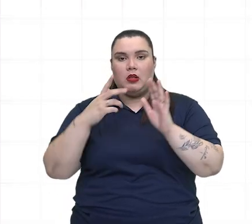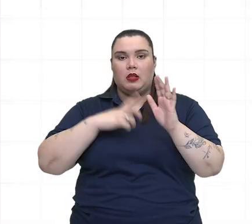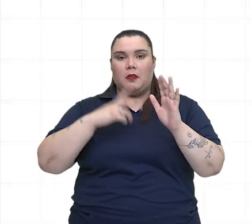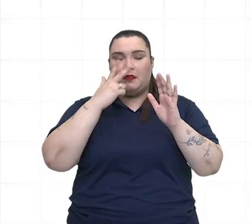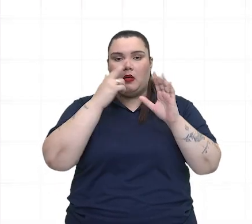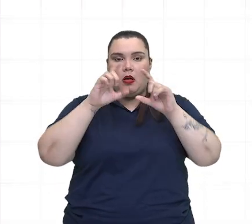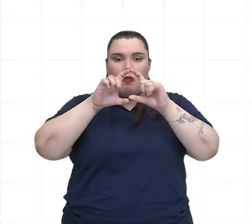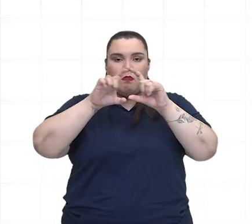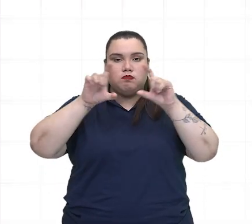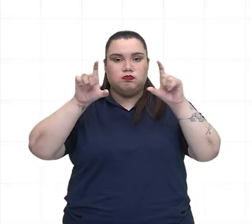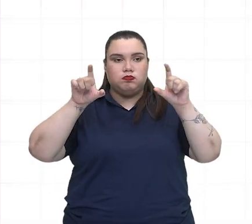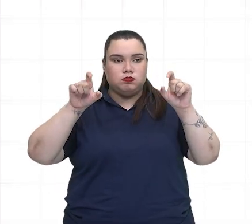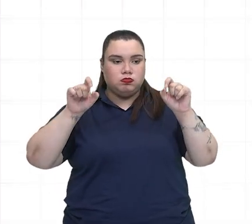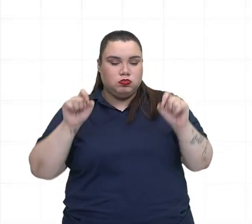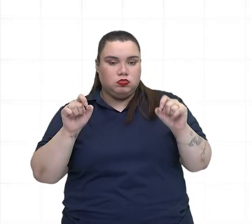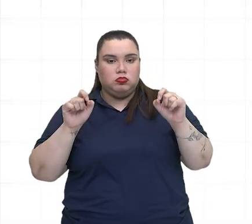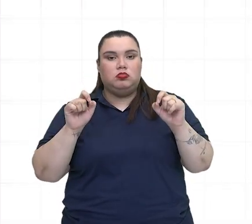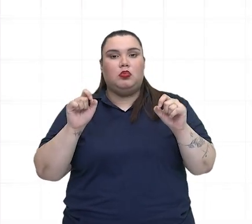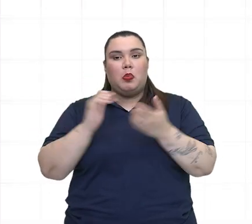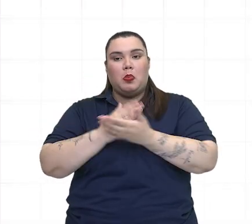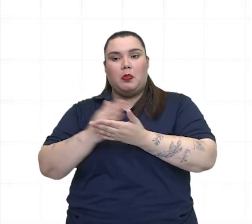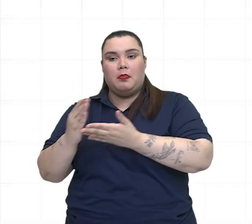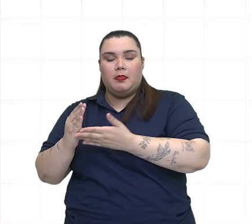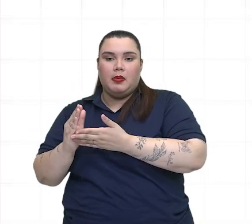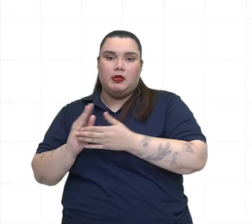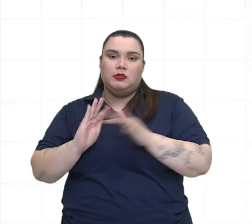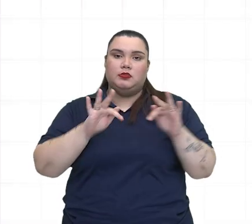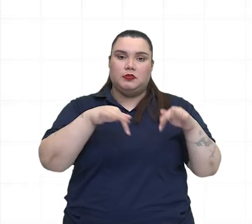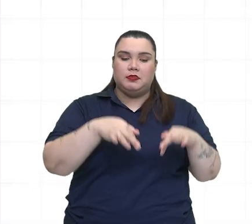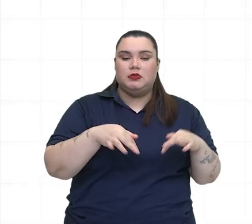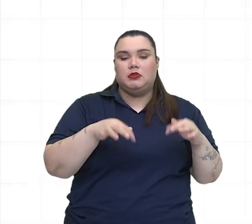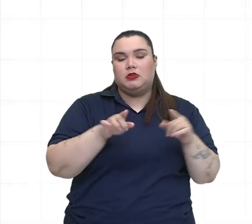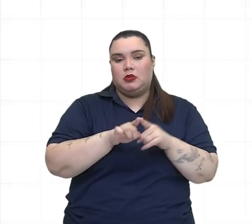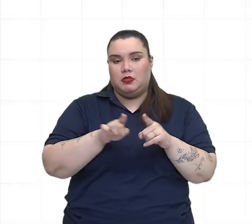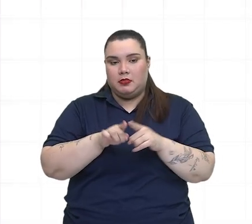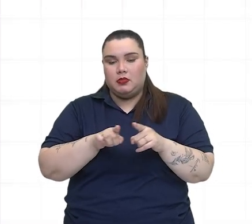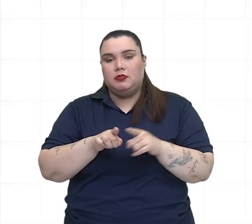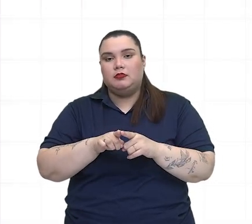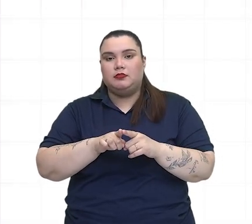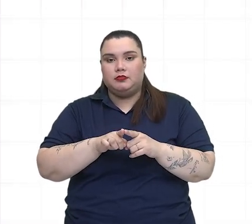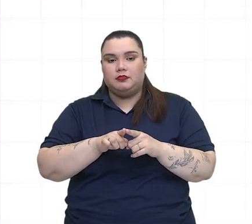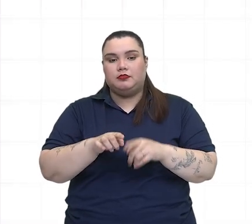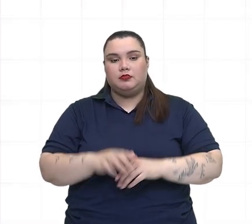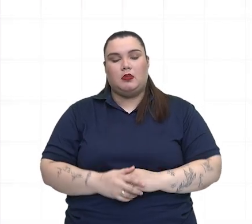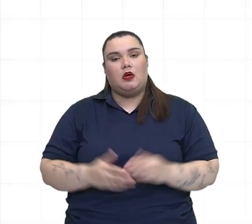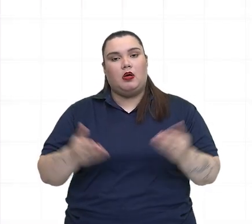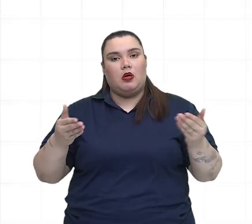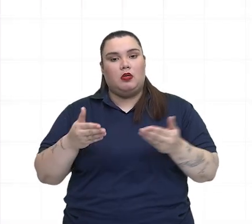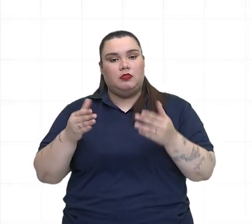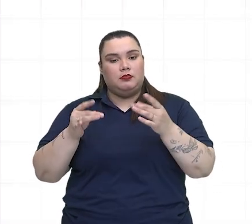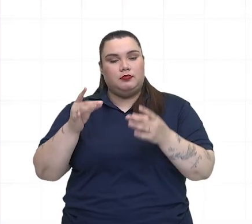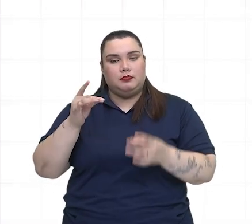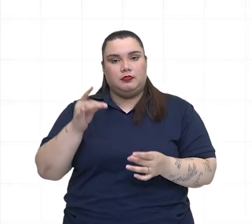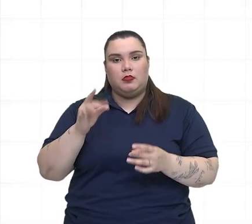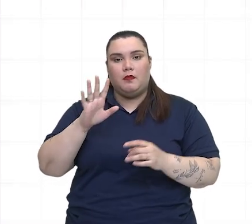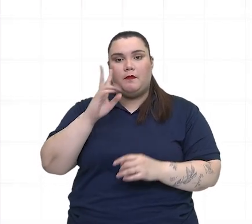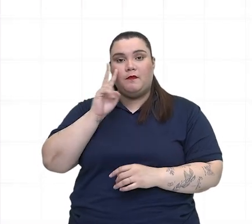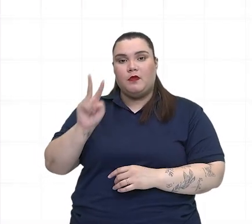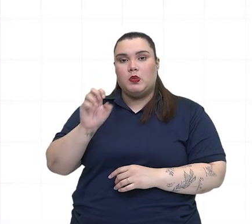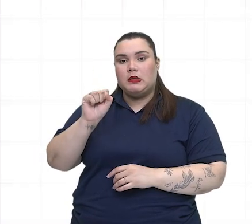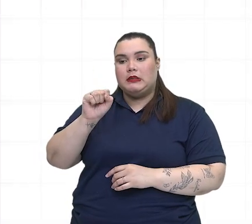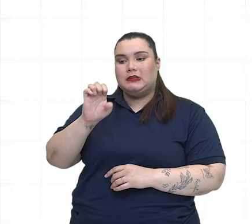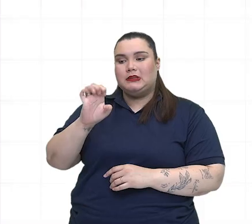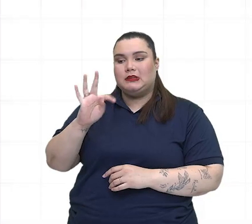que arredondadinho, com as bordas arredondadas, esse está bem redondinho, tá? E agora vamos lá, a setinha,